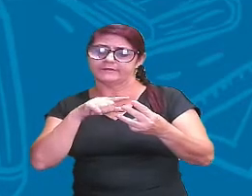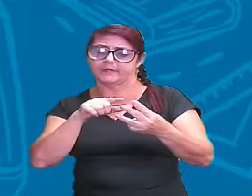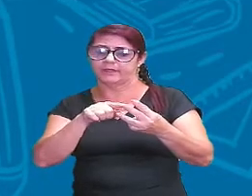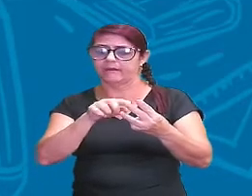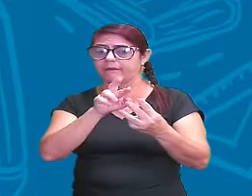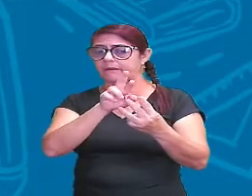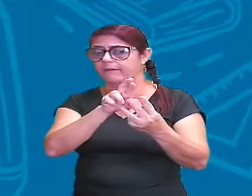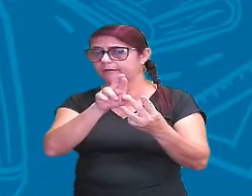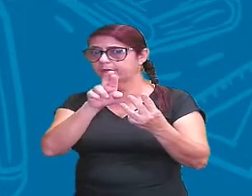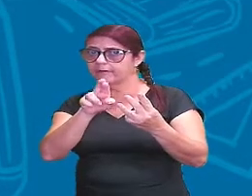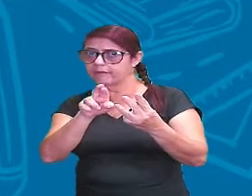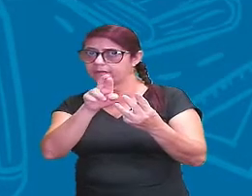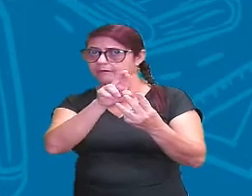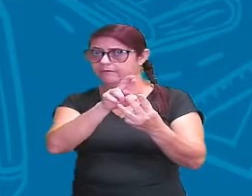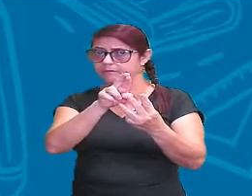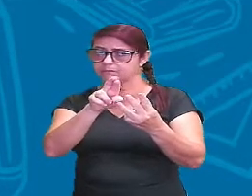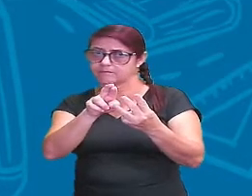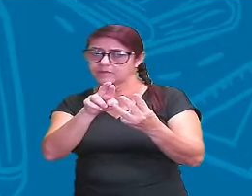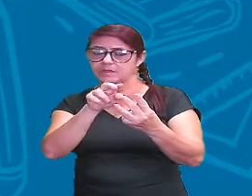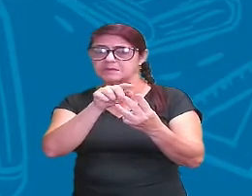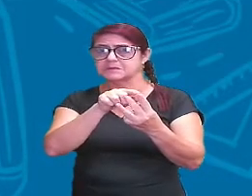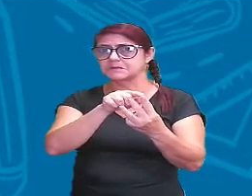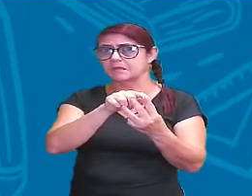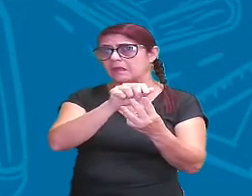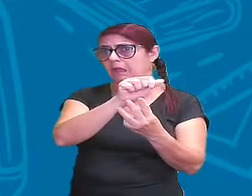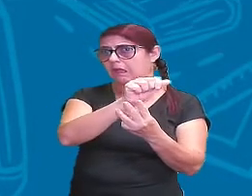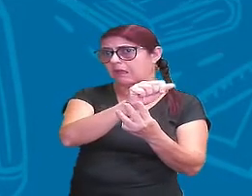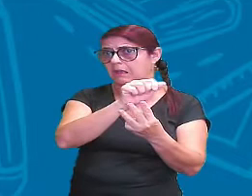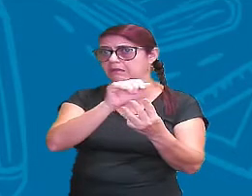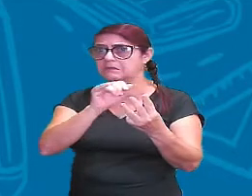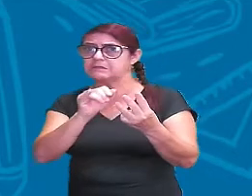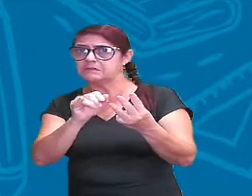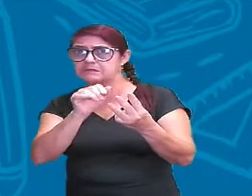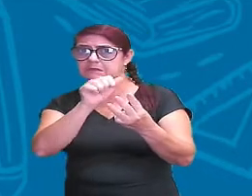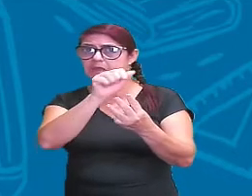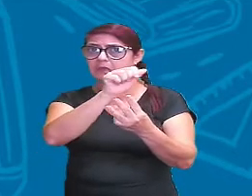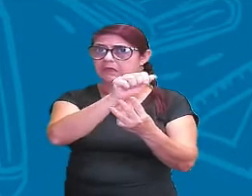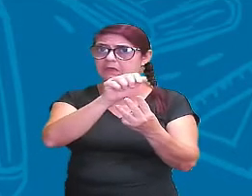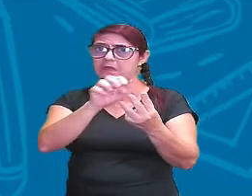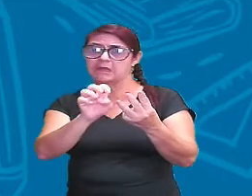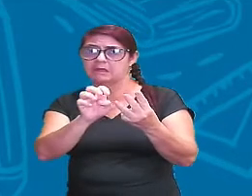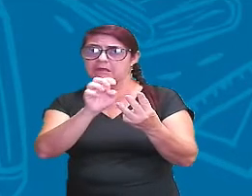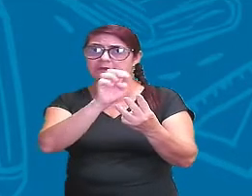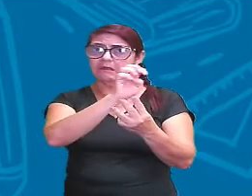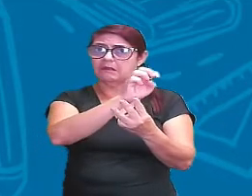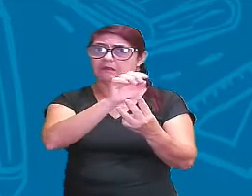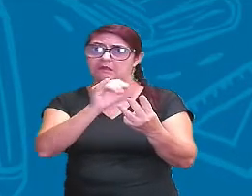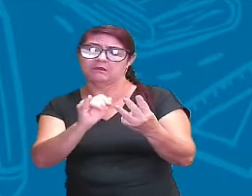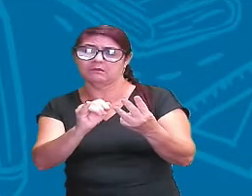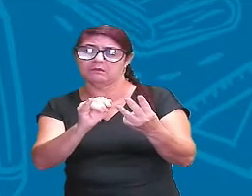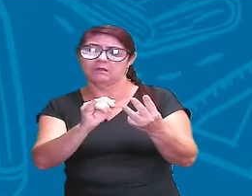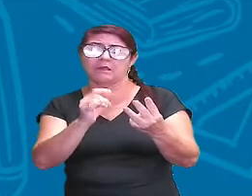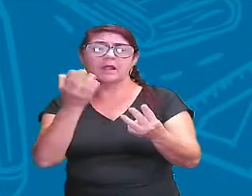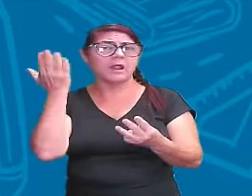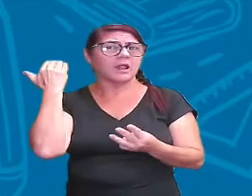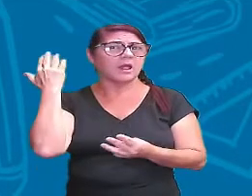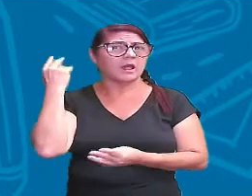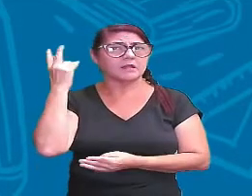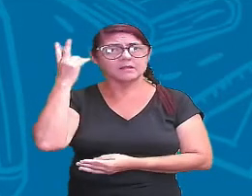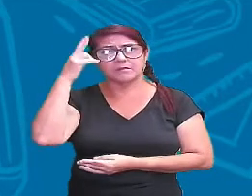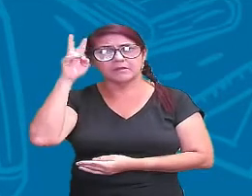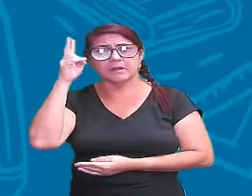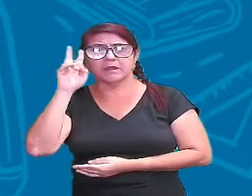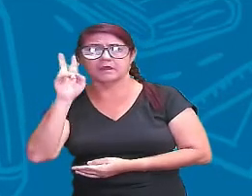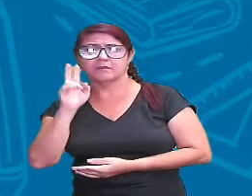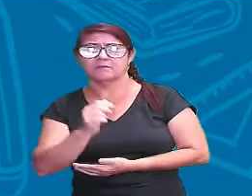ser RR. Se o som for fraco, lembra daquela palavra que a gente viu no domínio